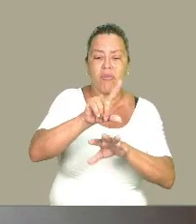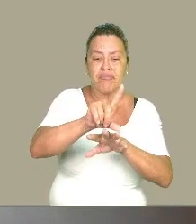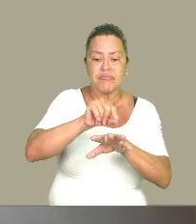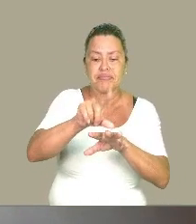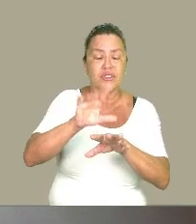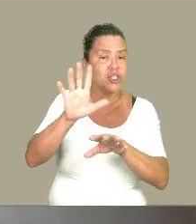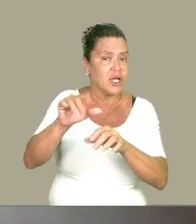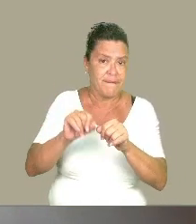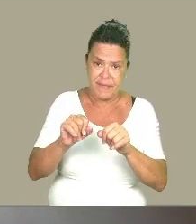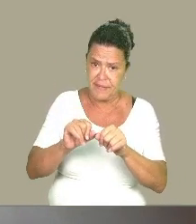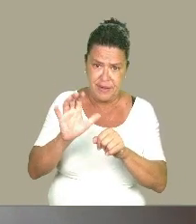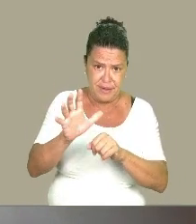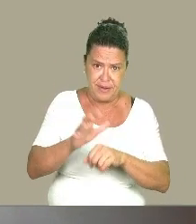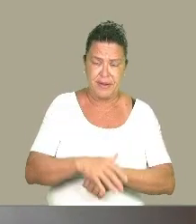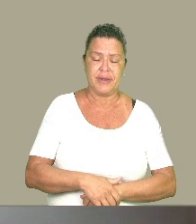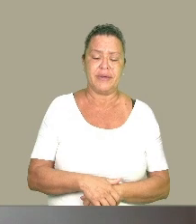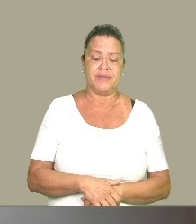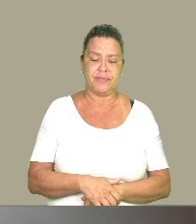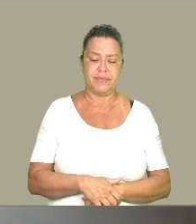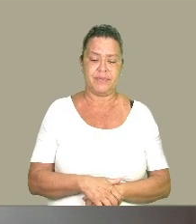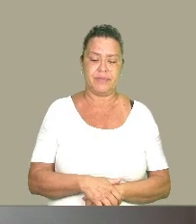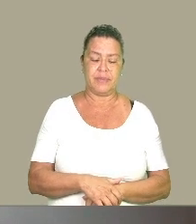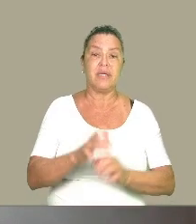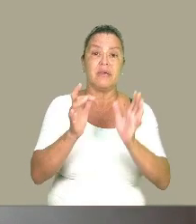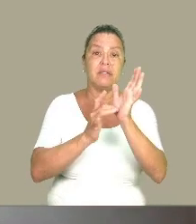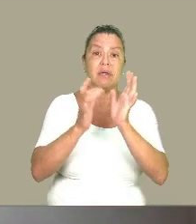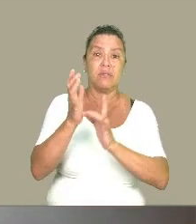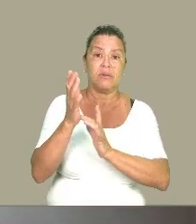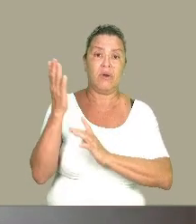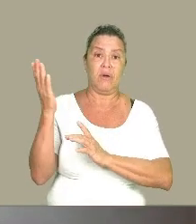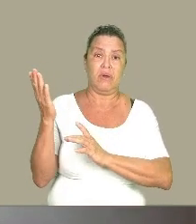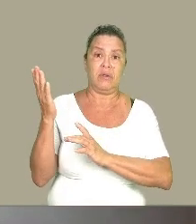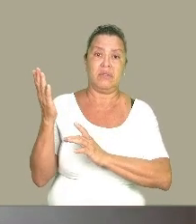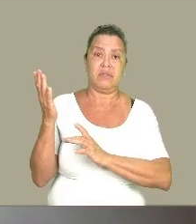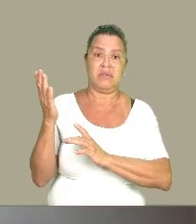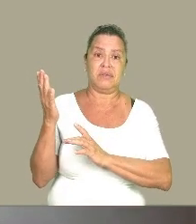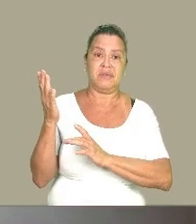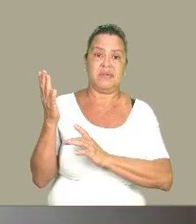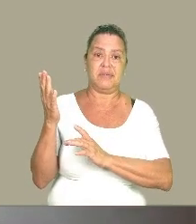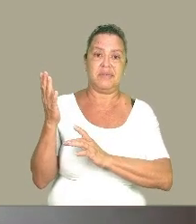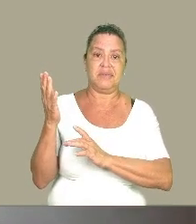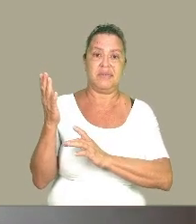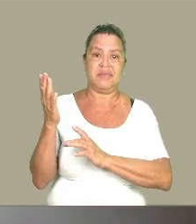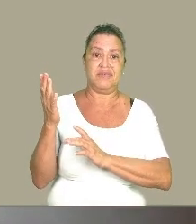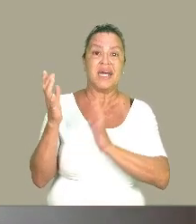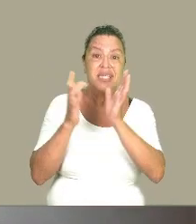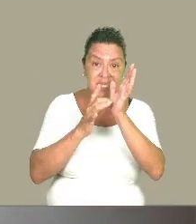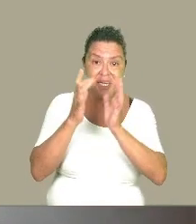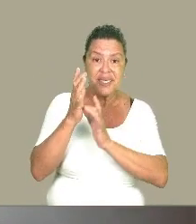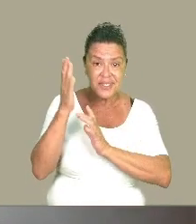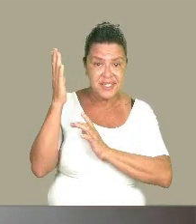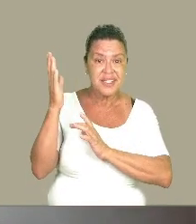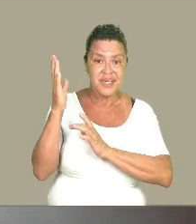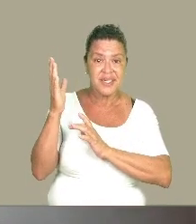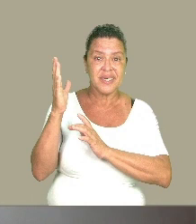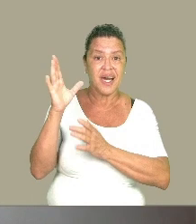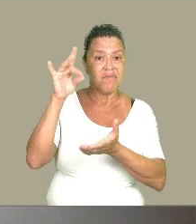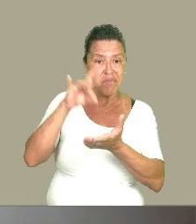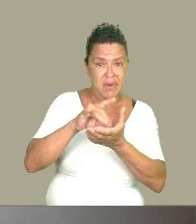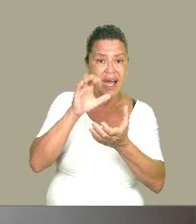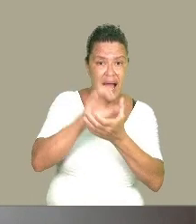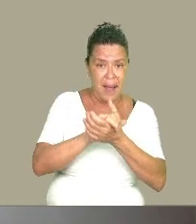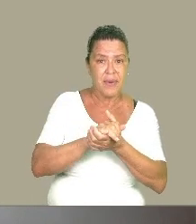fizeram. Nem mesmo Jesus consagrou a indissolubilidade absoluta do